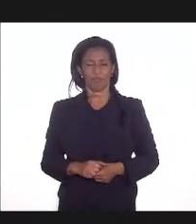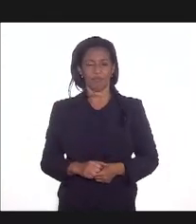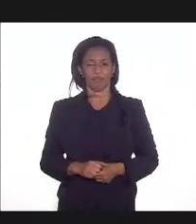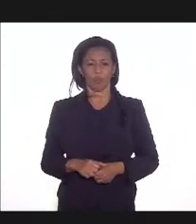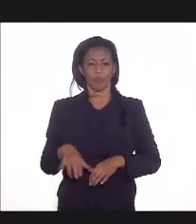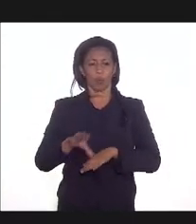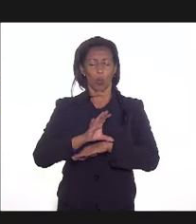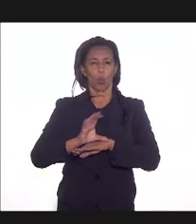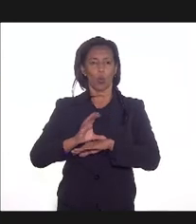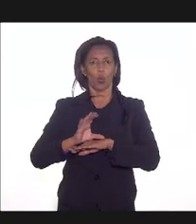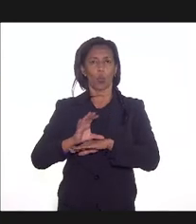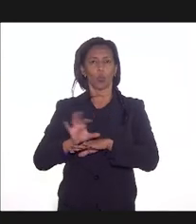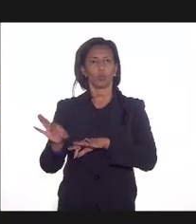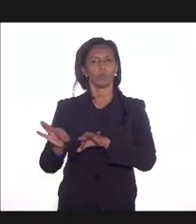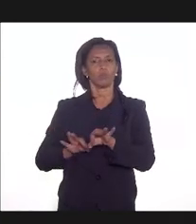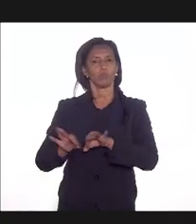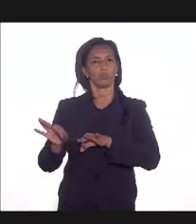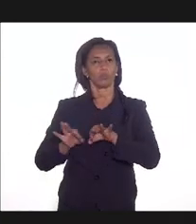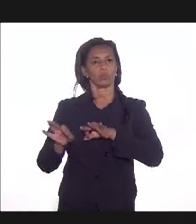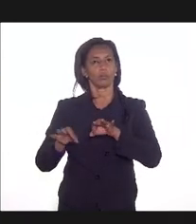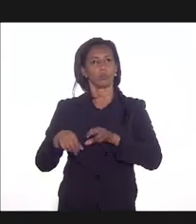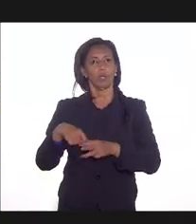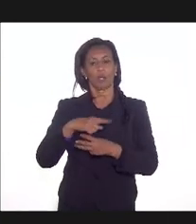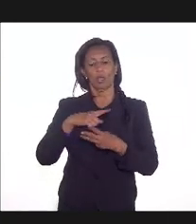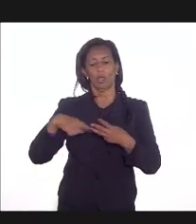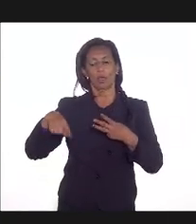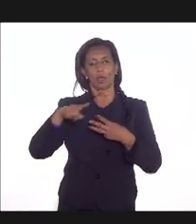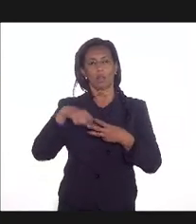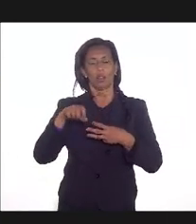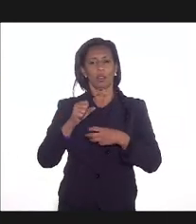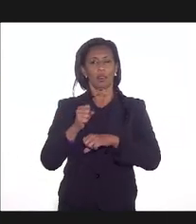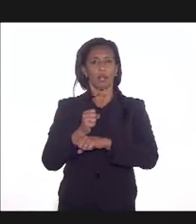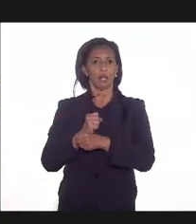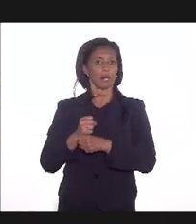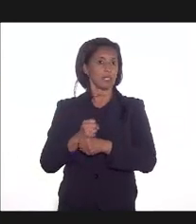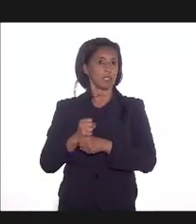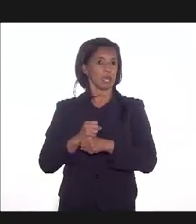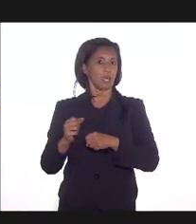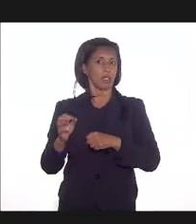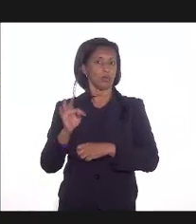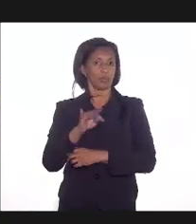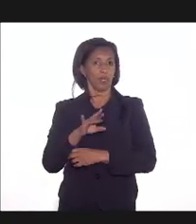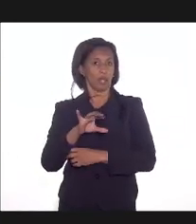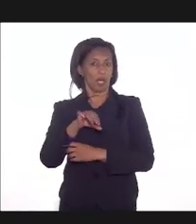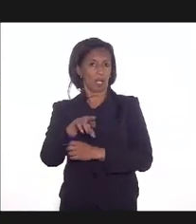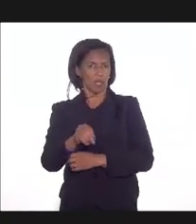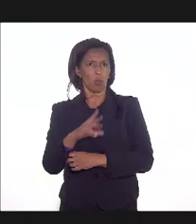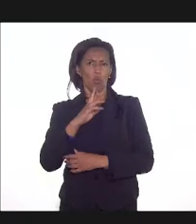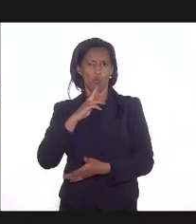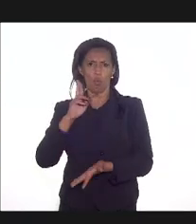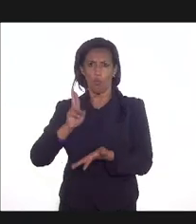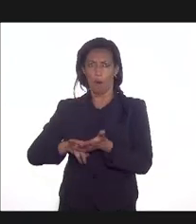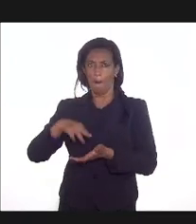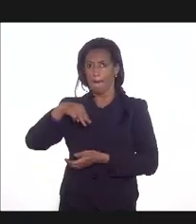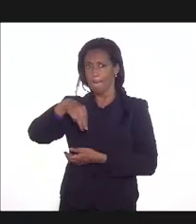um curso preparatório para os 3 anos técnicos que são reconhecidos pelo MEC, né?